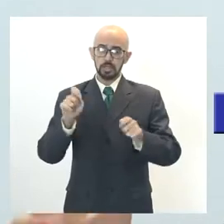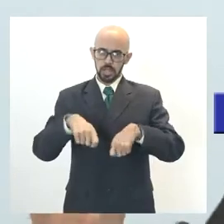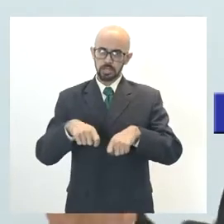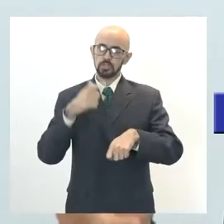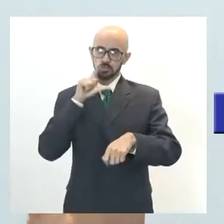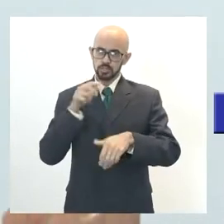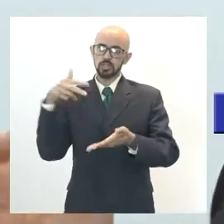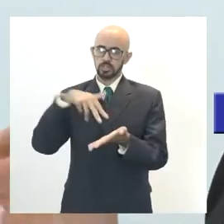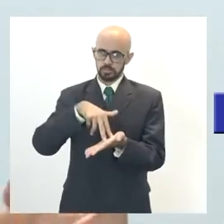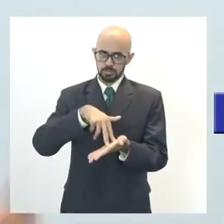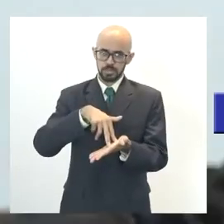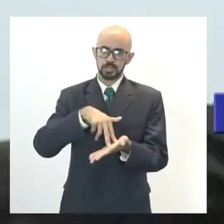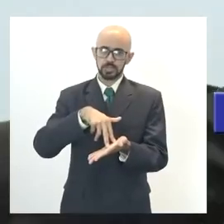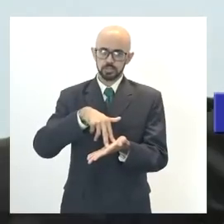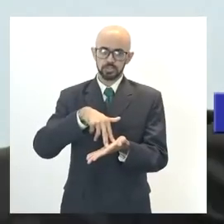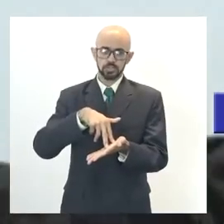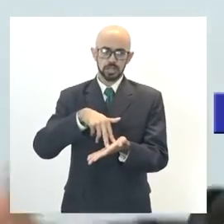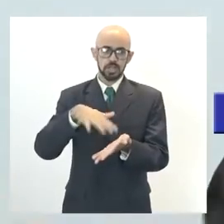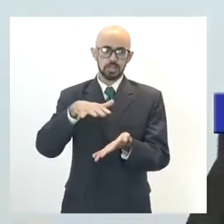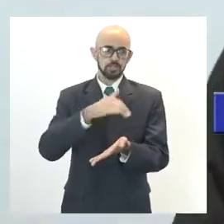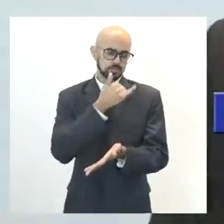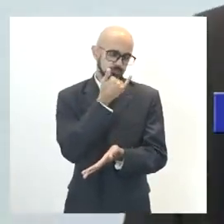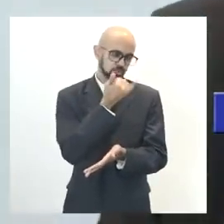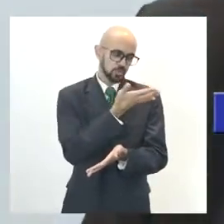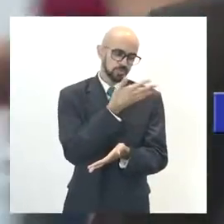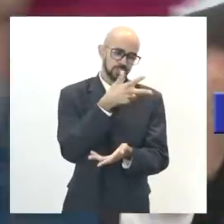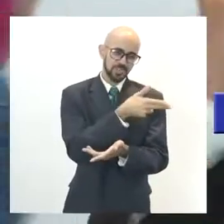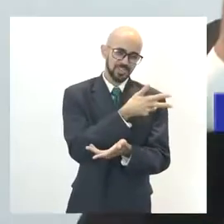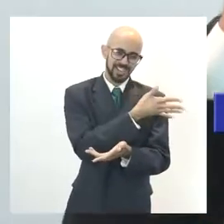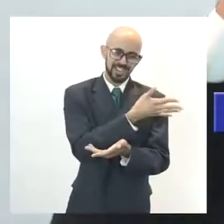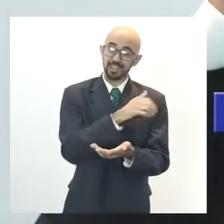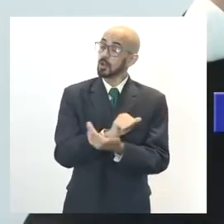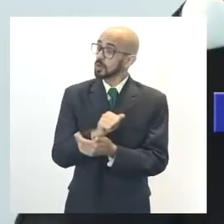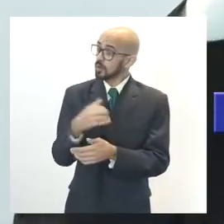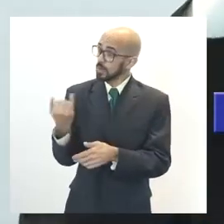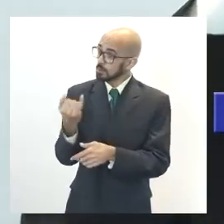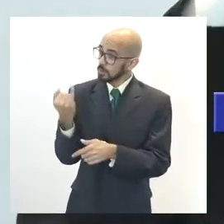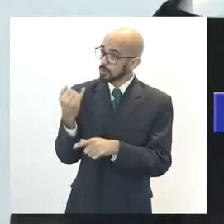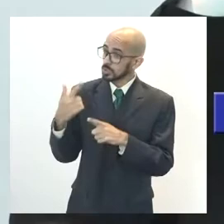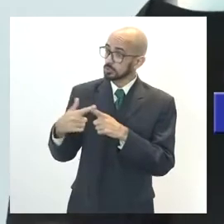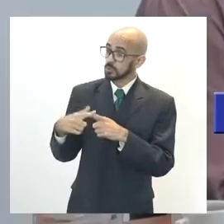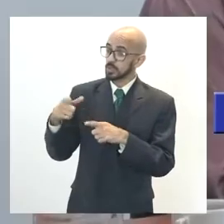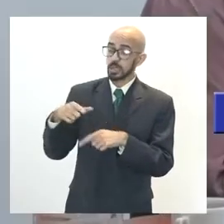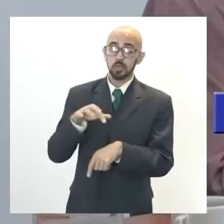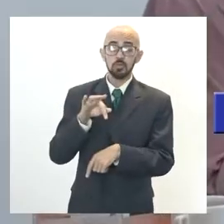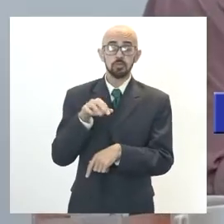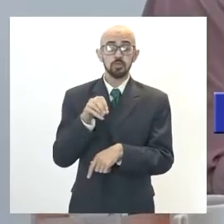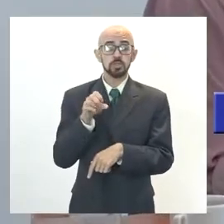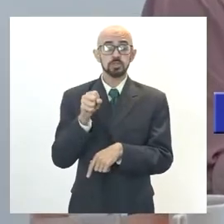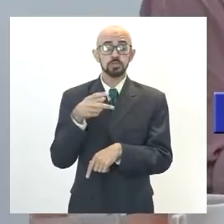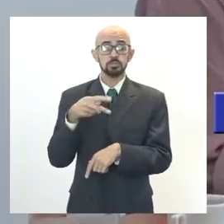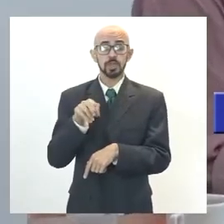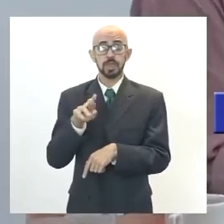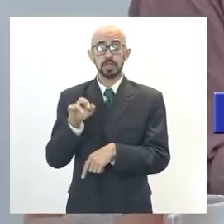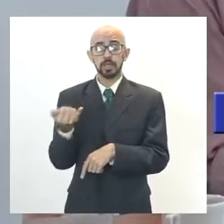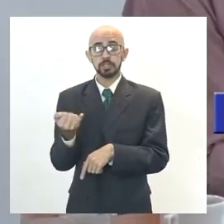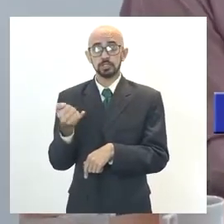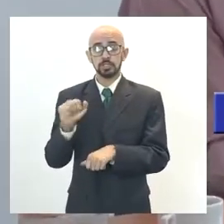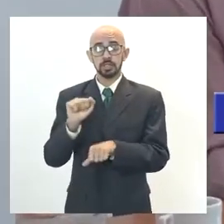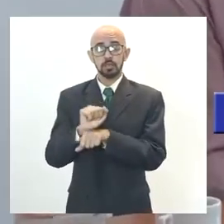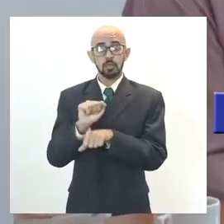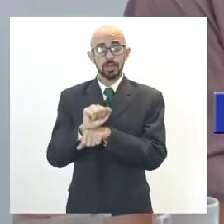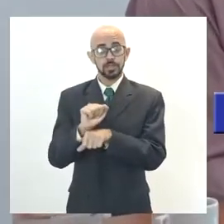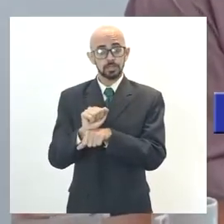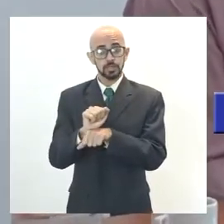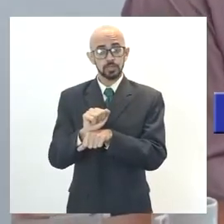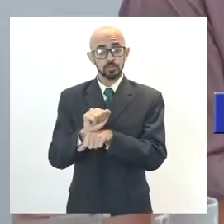a gente tem que desculpe não será tudo bem É porque importante a gente tá esperando fosse viajar muito tempo esperando a convocação de uma audiência pública